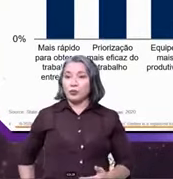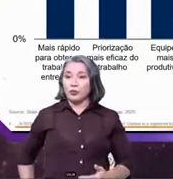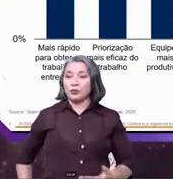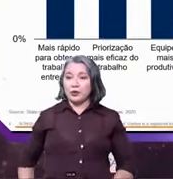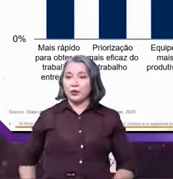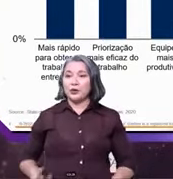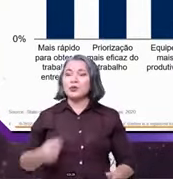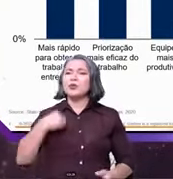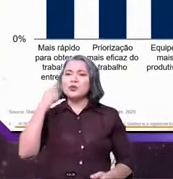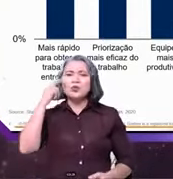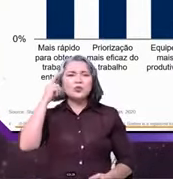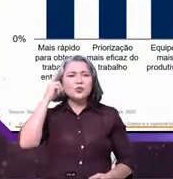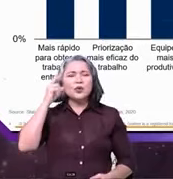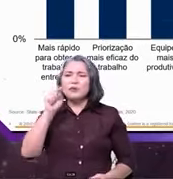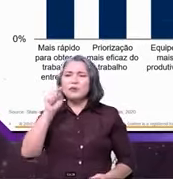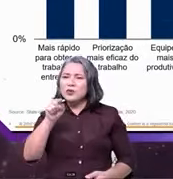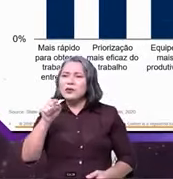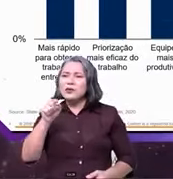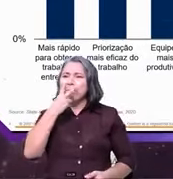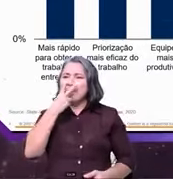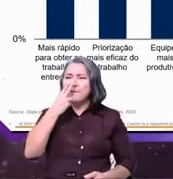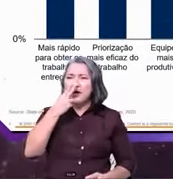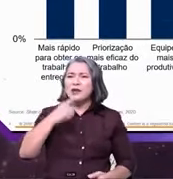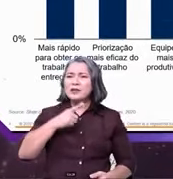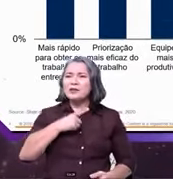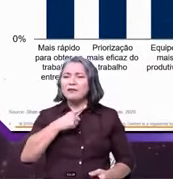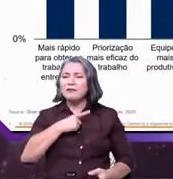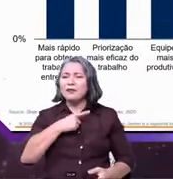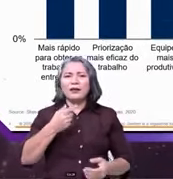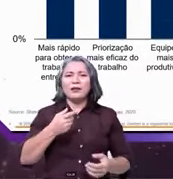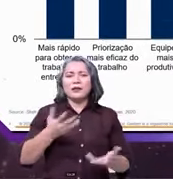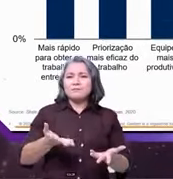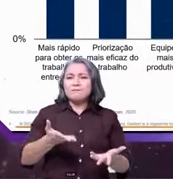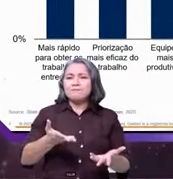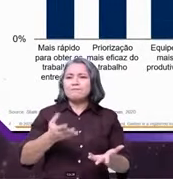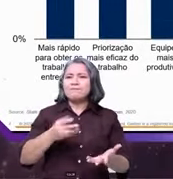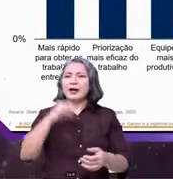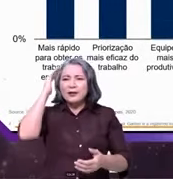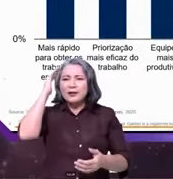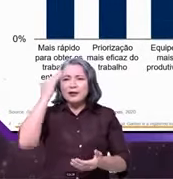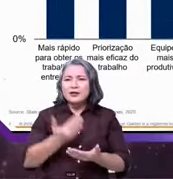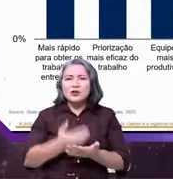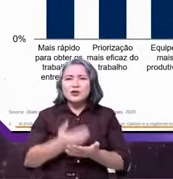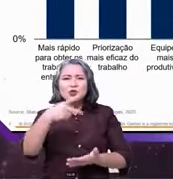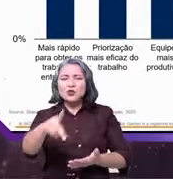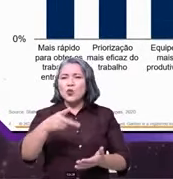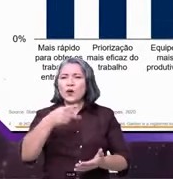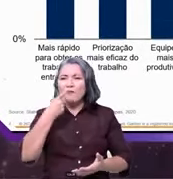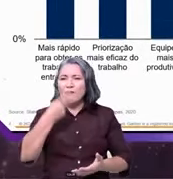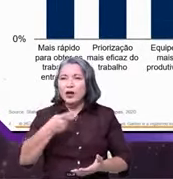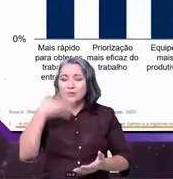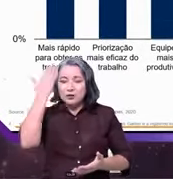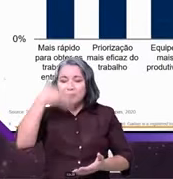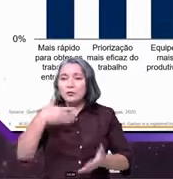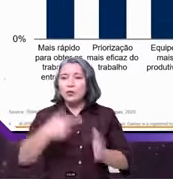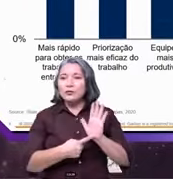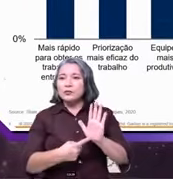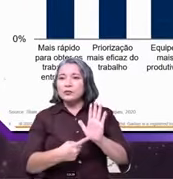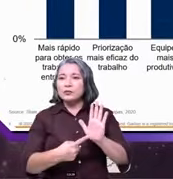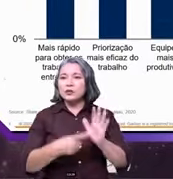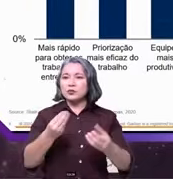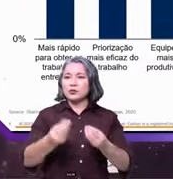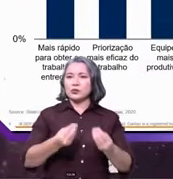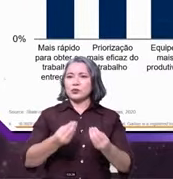E o senhor, me parece, vai sustentar, né, pelo seu depoimento, pelas provas que vai apresentar ao longo do seu